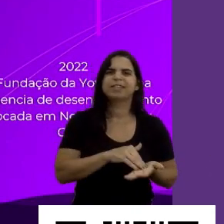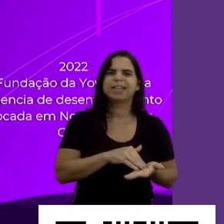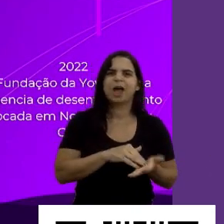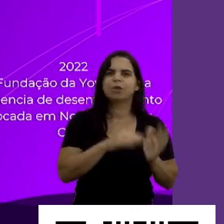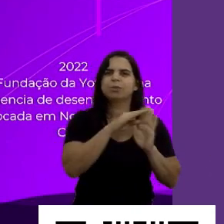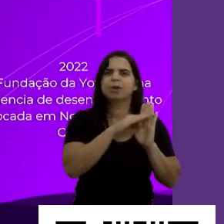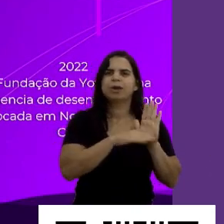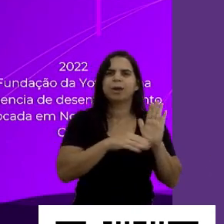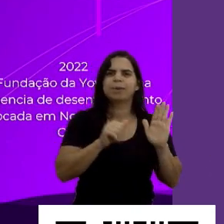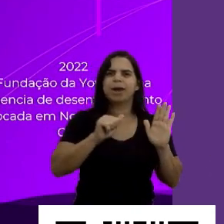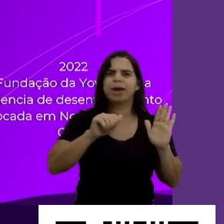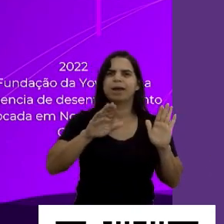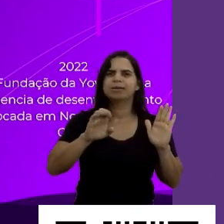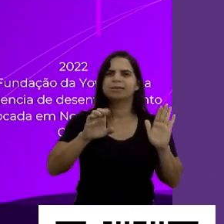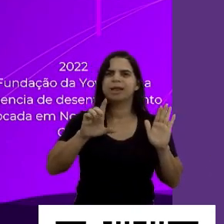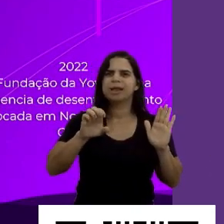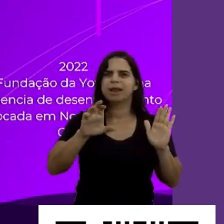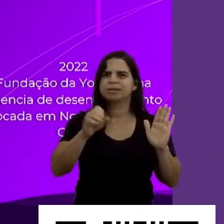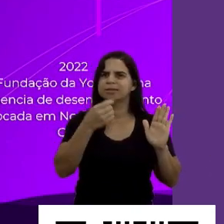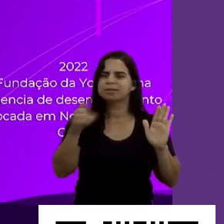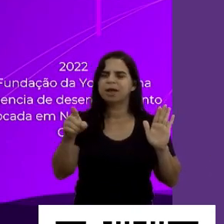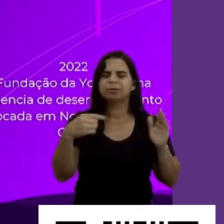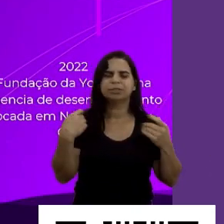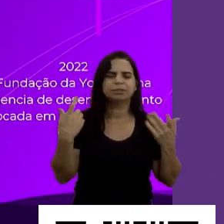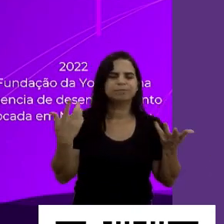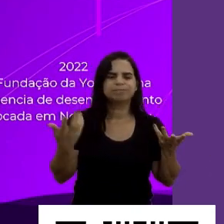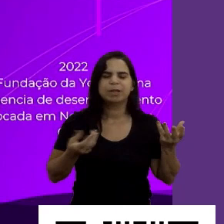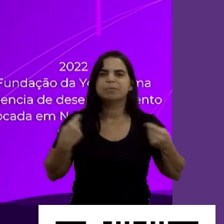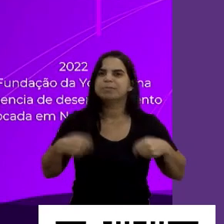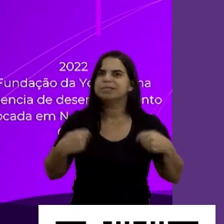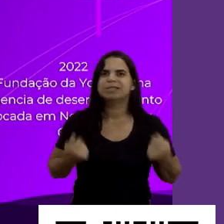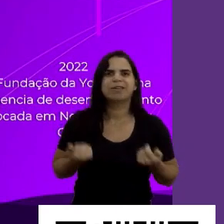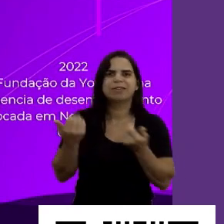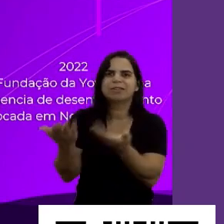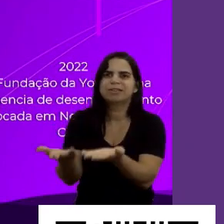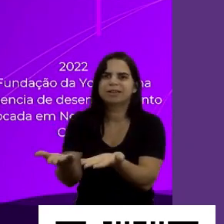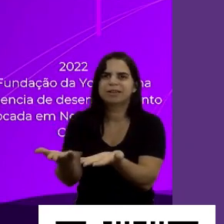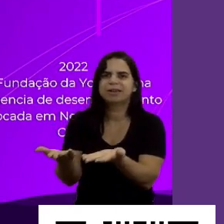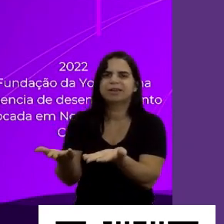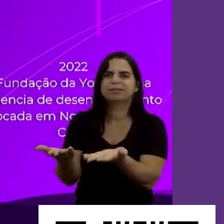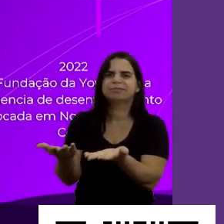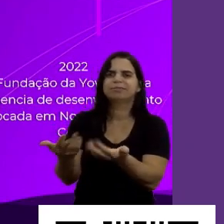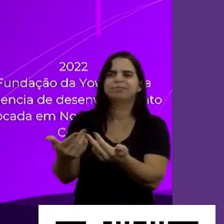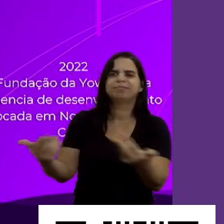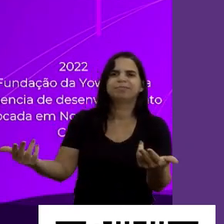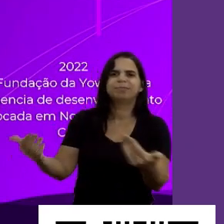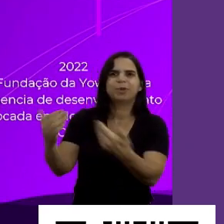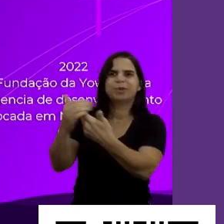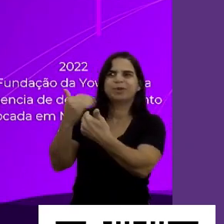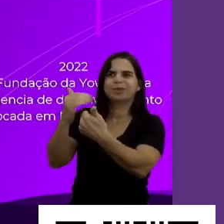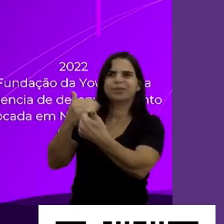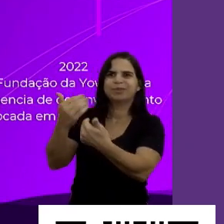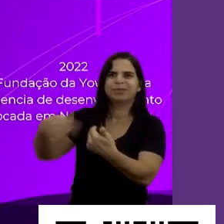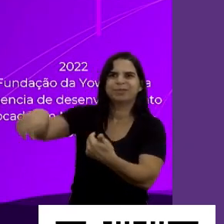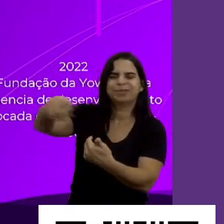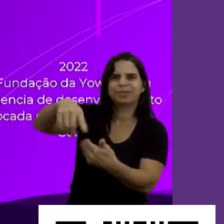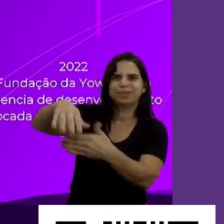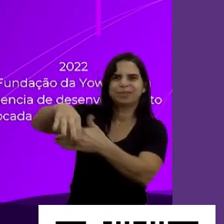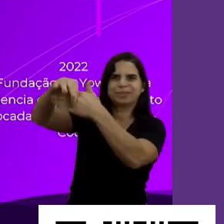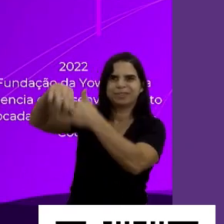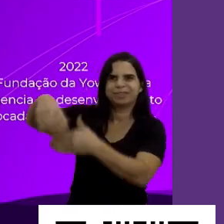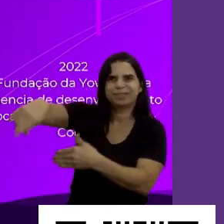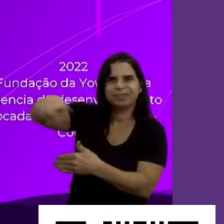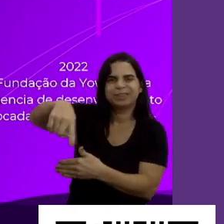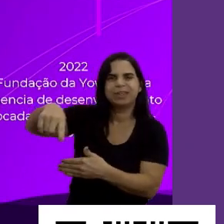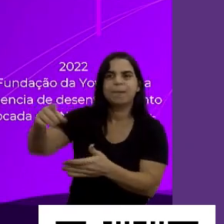e a gente precisava entregar algo para os mentores entregar algo realmente pronto